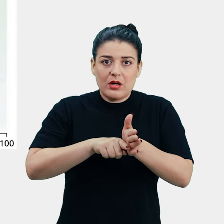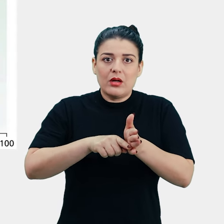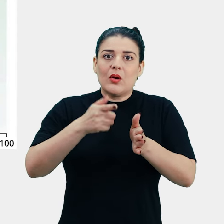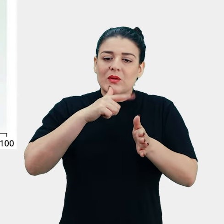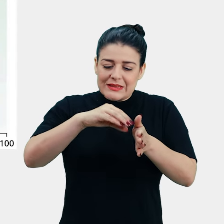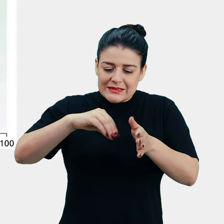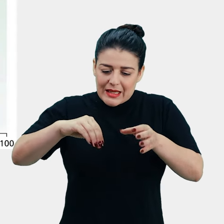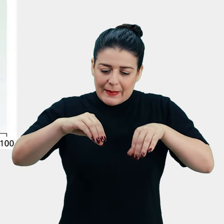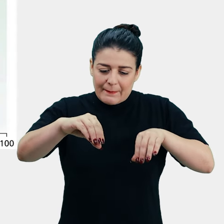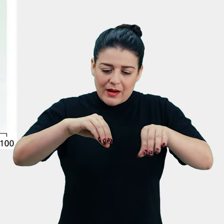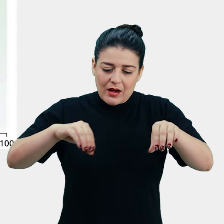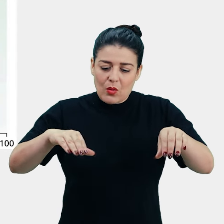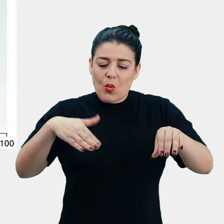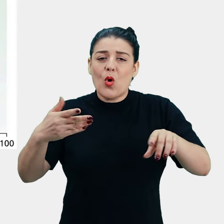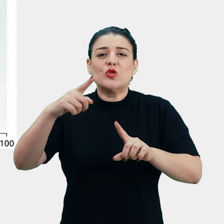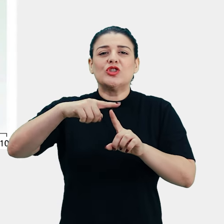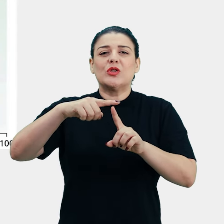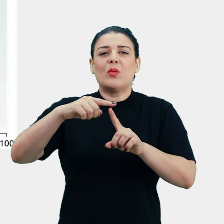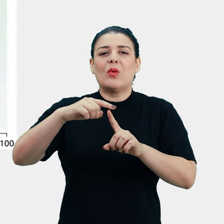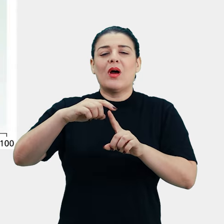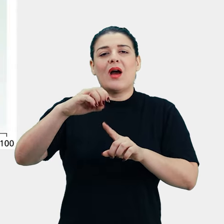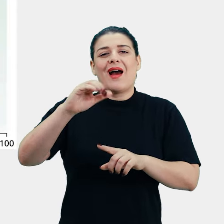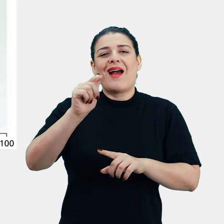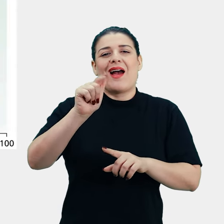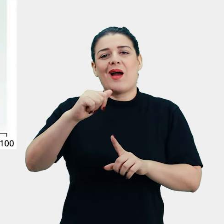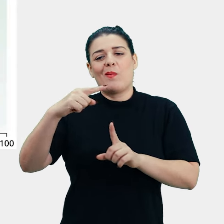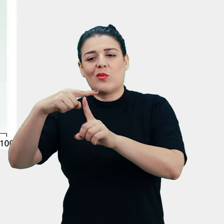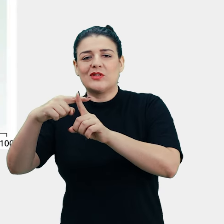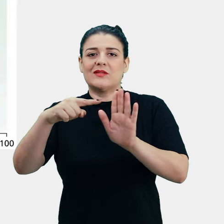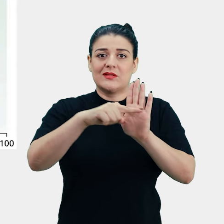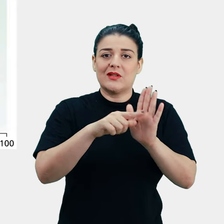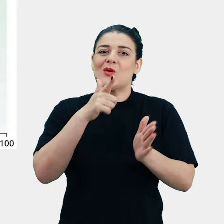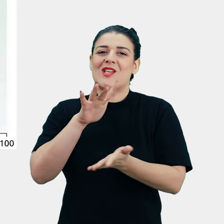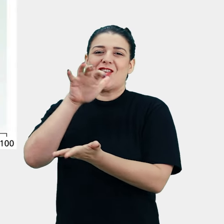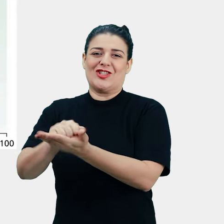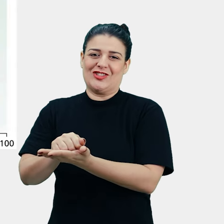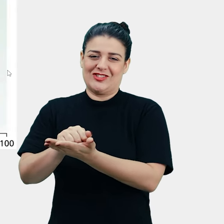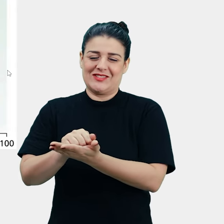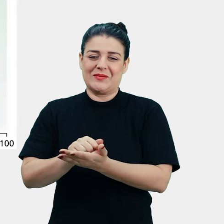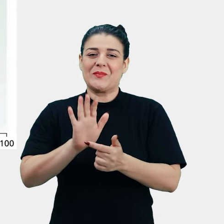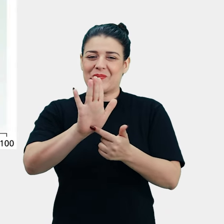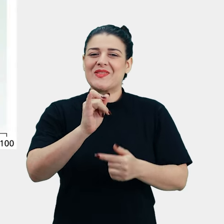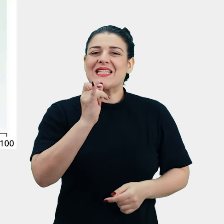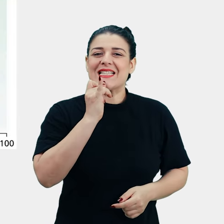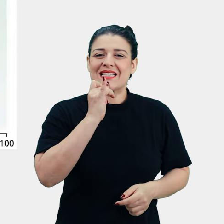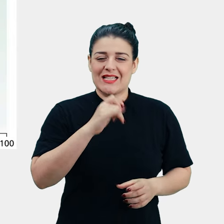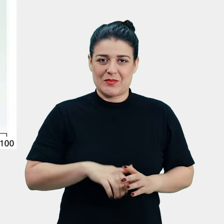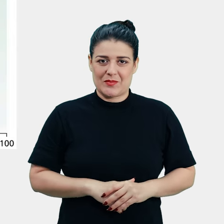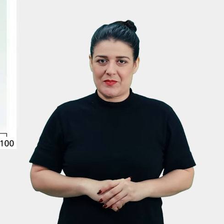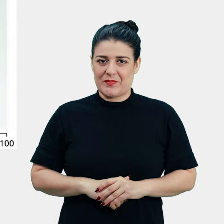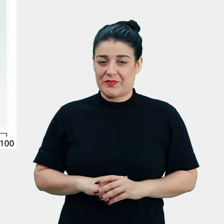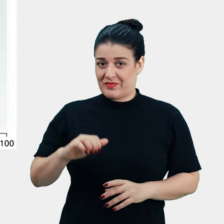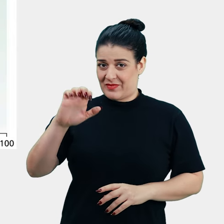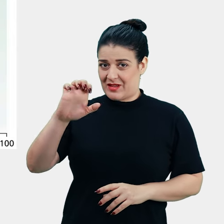de acordo com essa razão massa-carga, tá? E essas massas são registradas. Então, aqui um exemplo de espectro